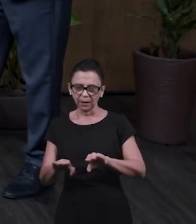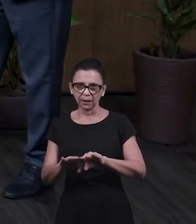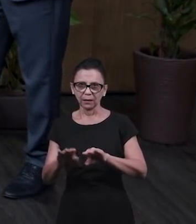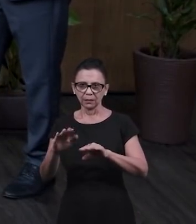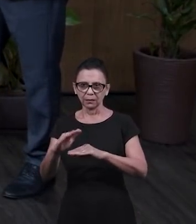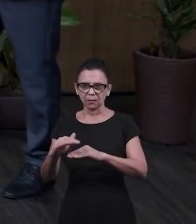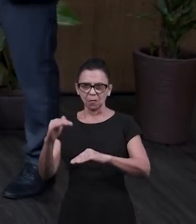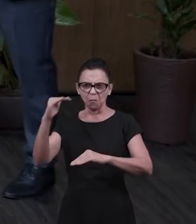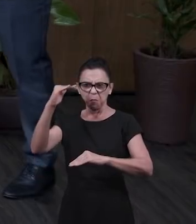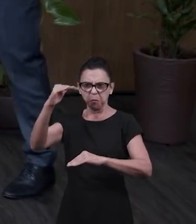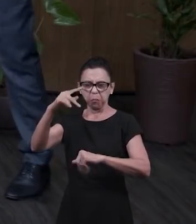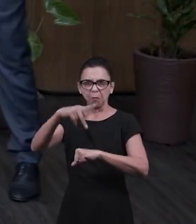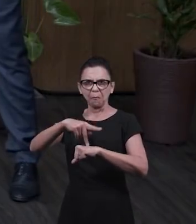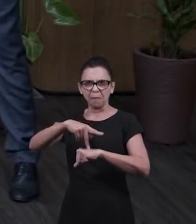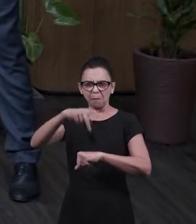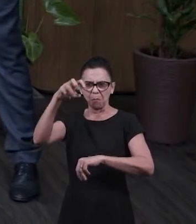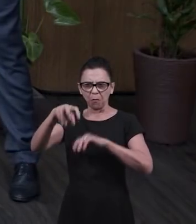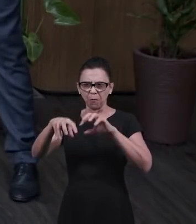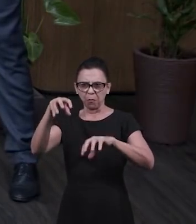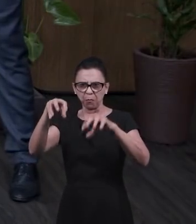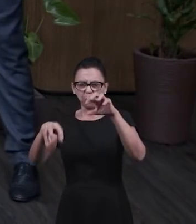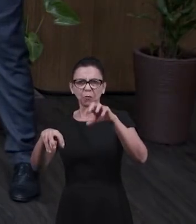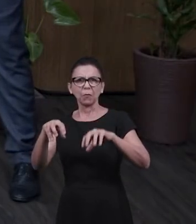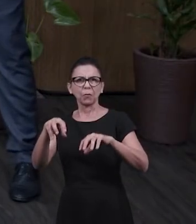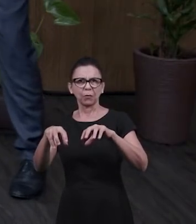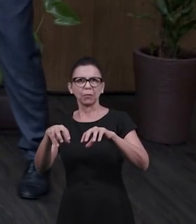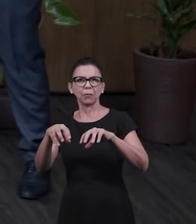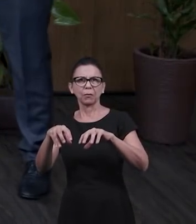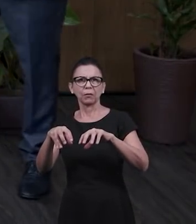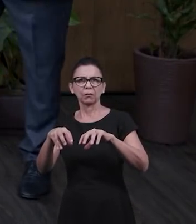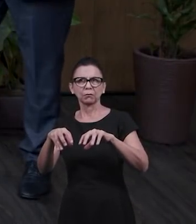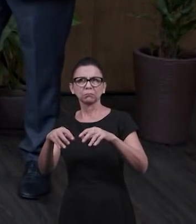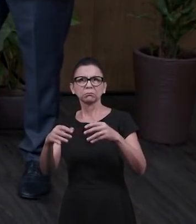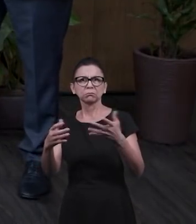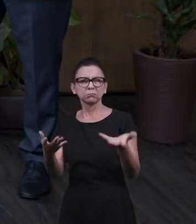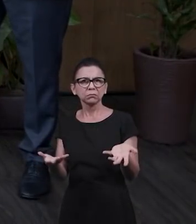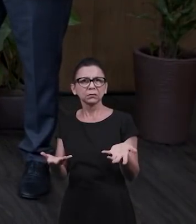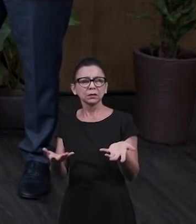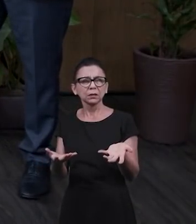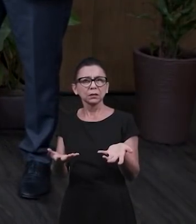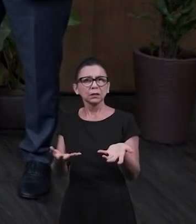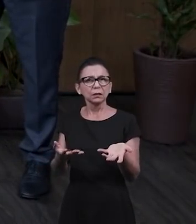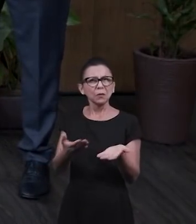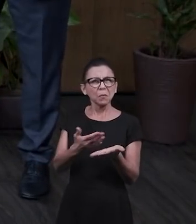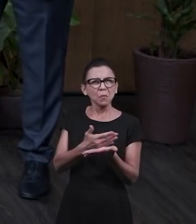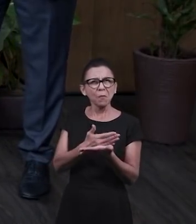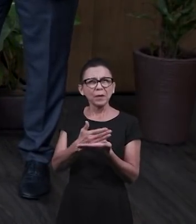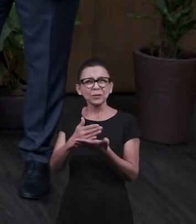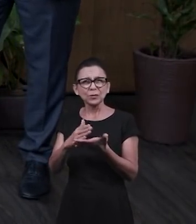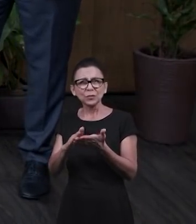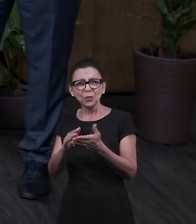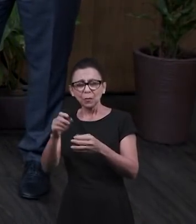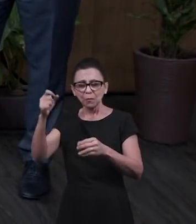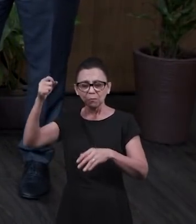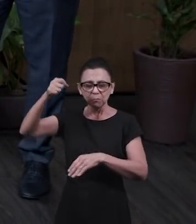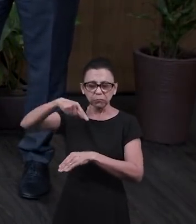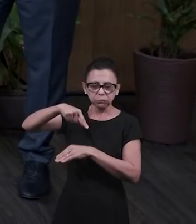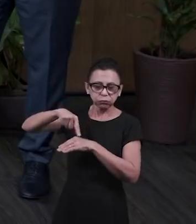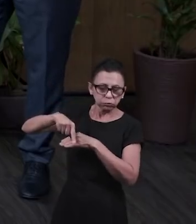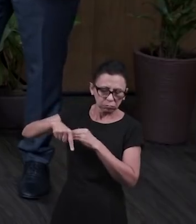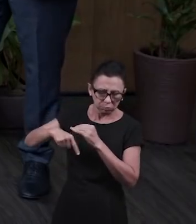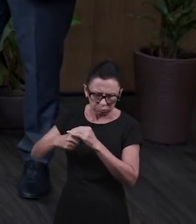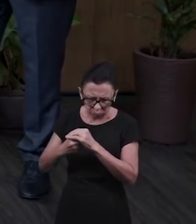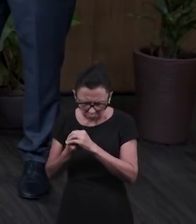pouca terra, está tudo aqui no texto, até gerou inicialmente o nascimento da planta. Mas